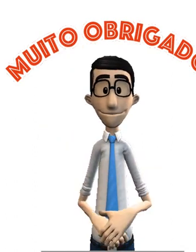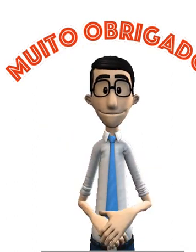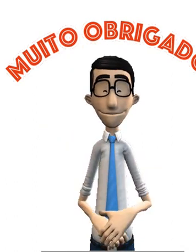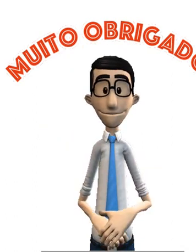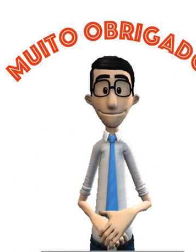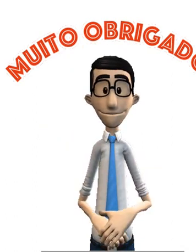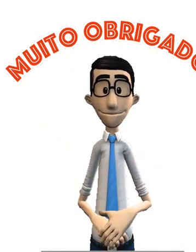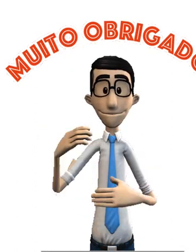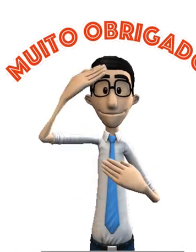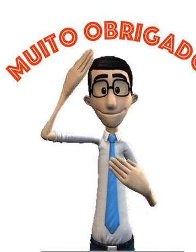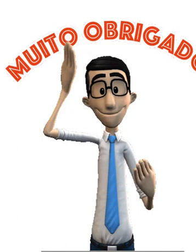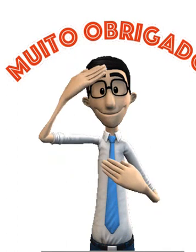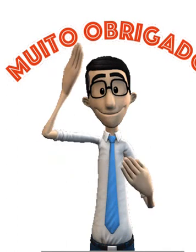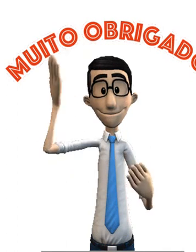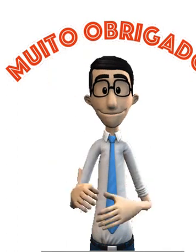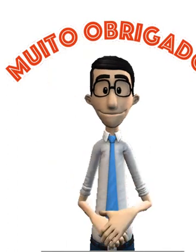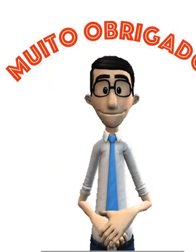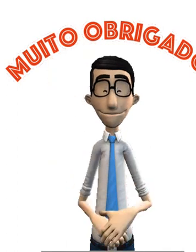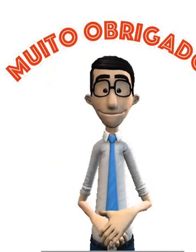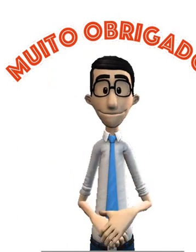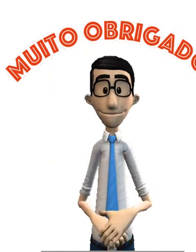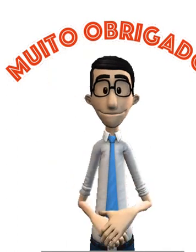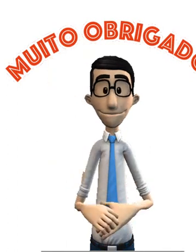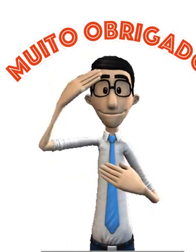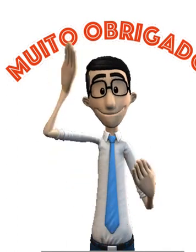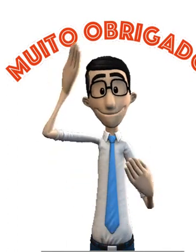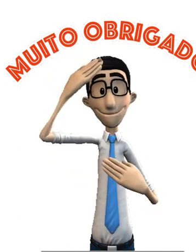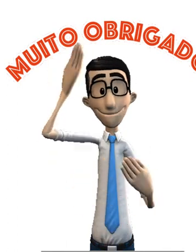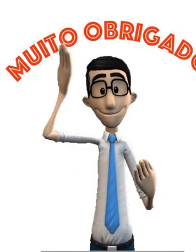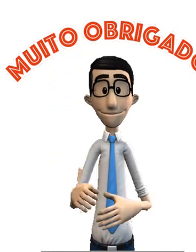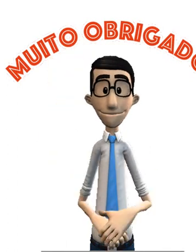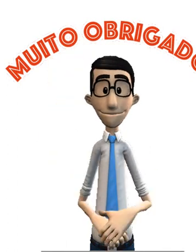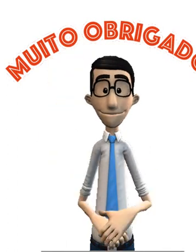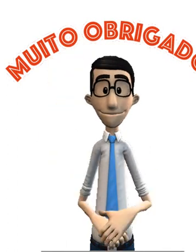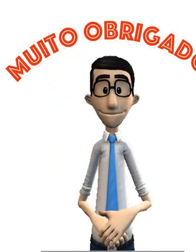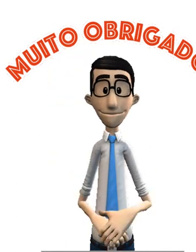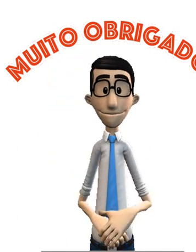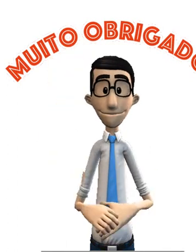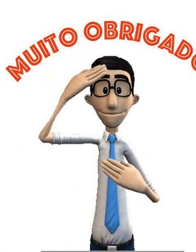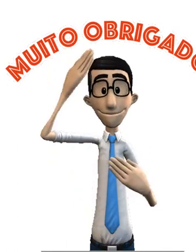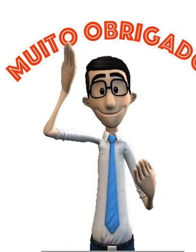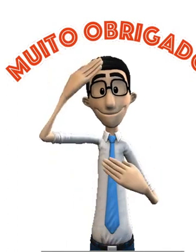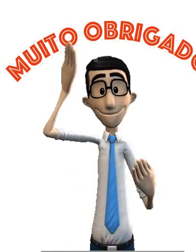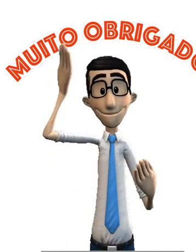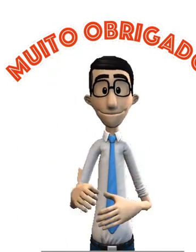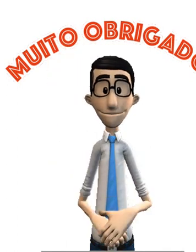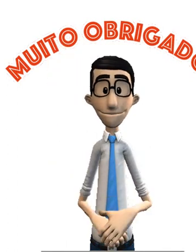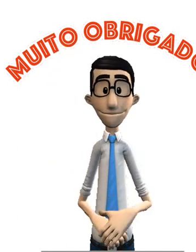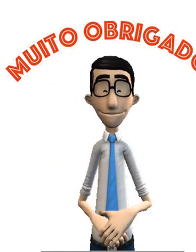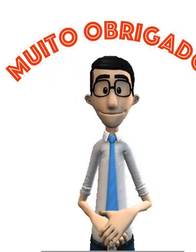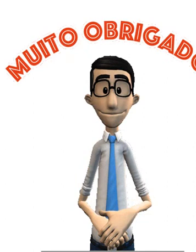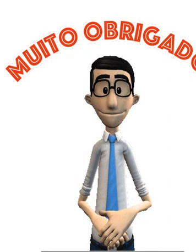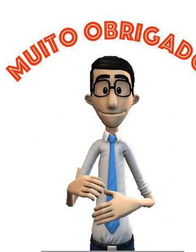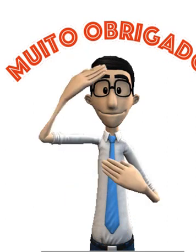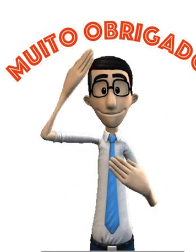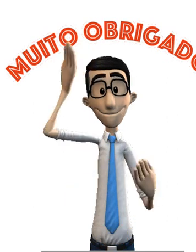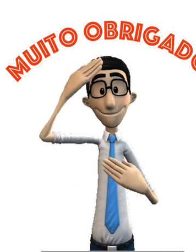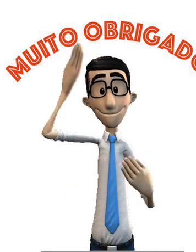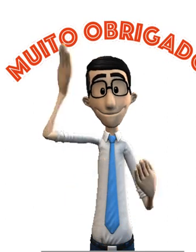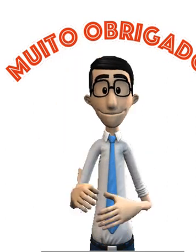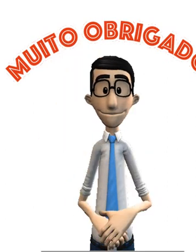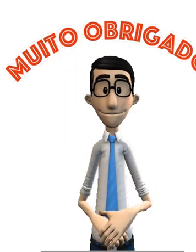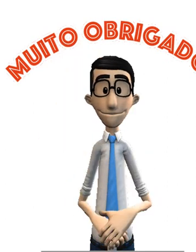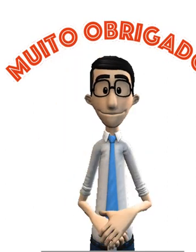o uso simultâneo, ou seja, o uso ao mesmo tempo, tá? Tanto da linguagem verbal quanto da